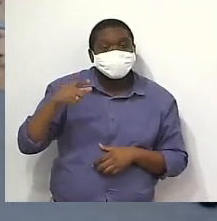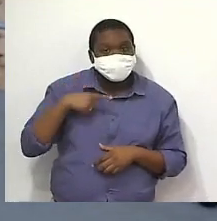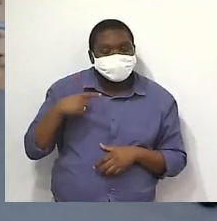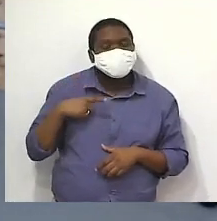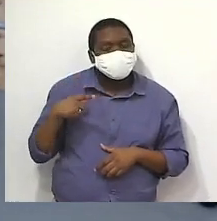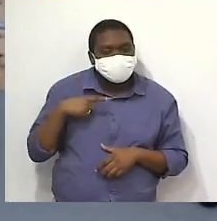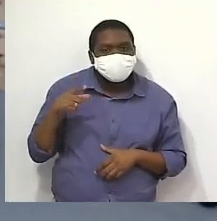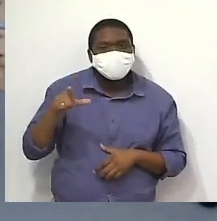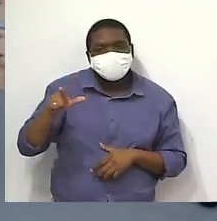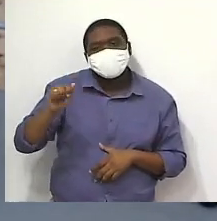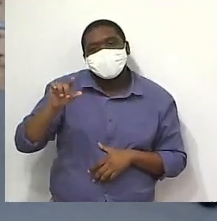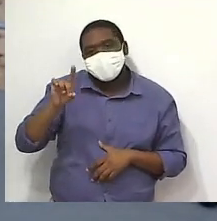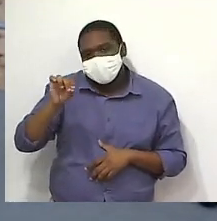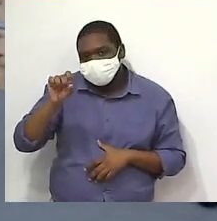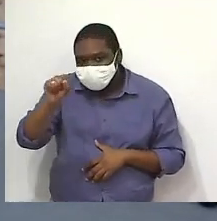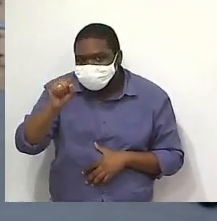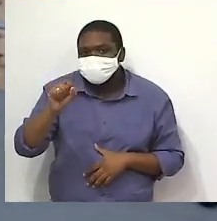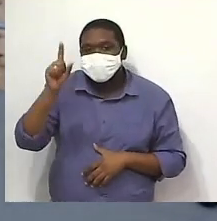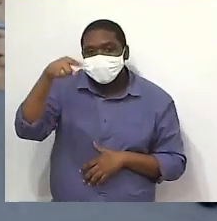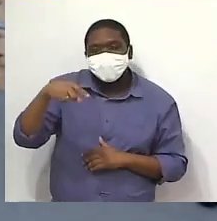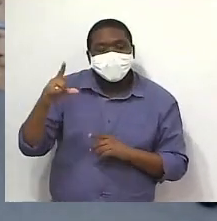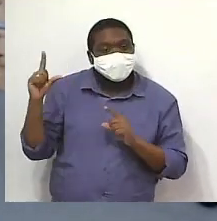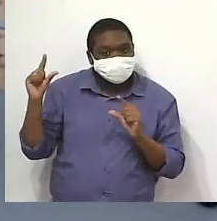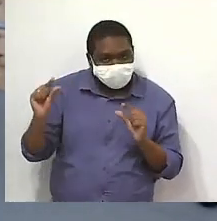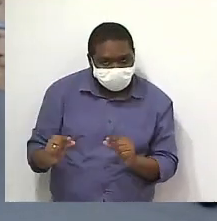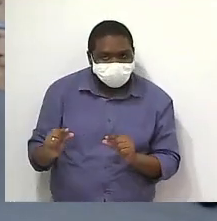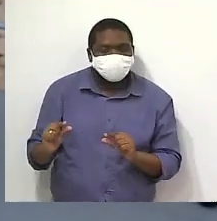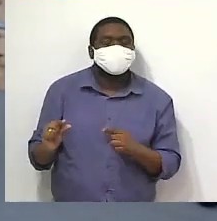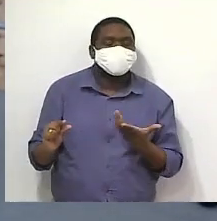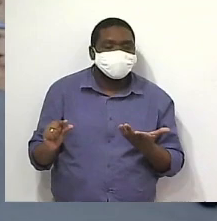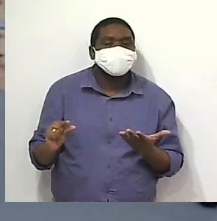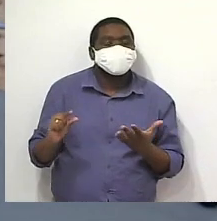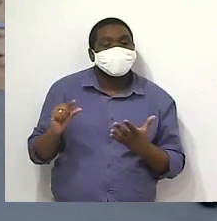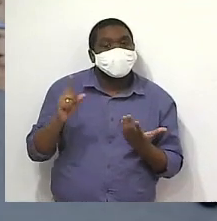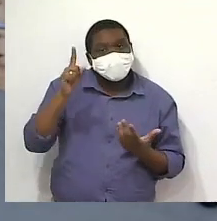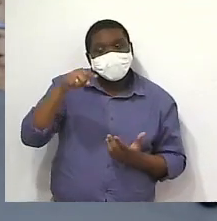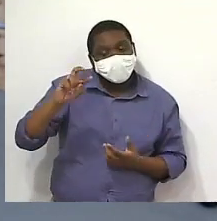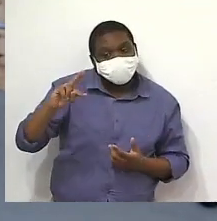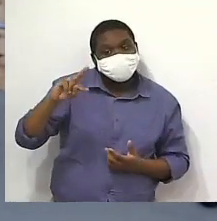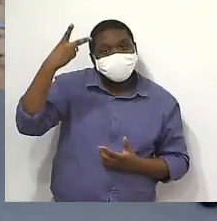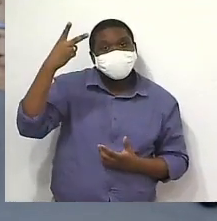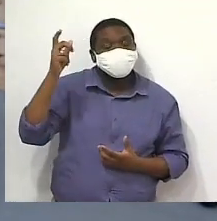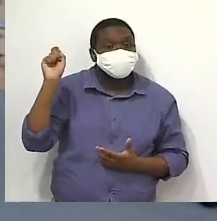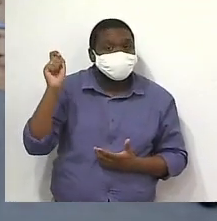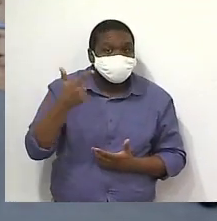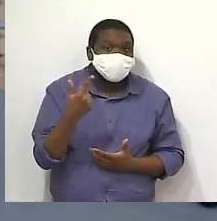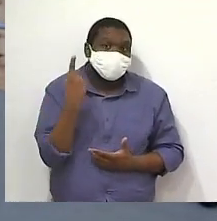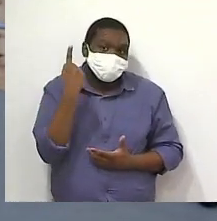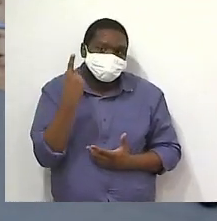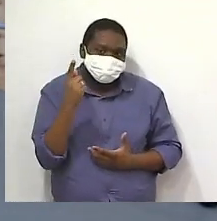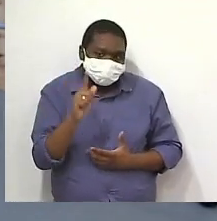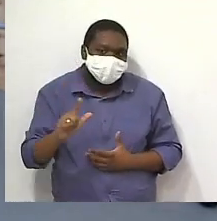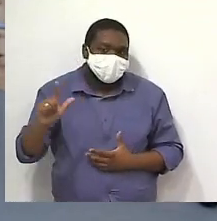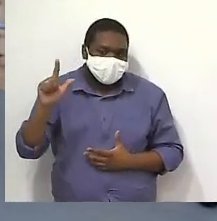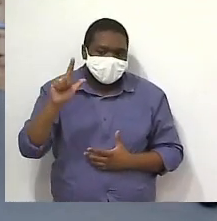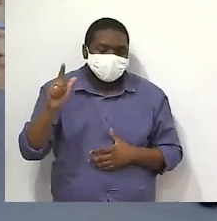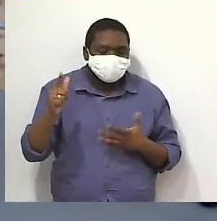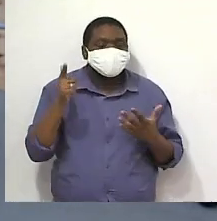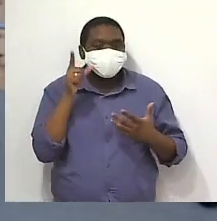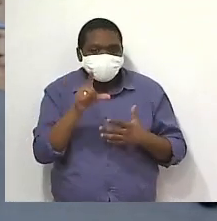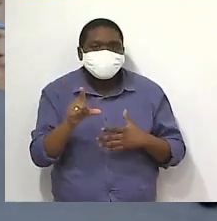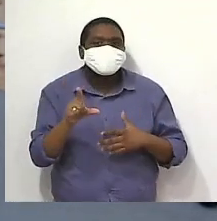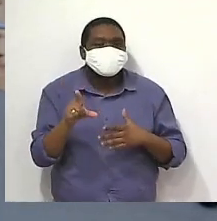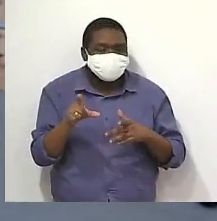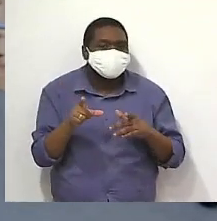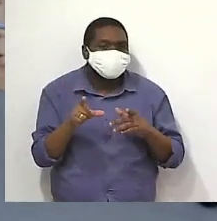comprimentos dos dois lados menores, foi maior do que um dos lados maior. E aí deu